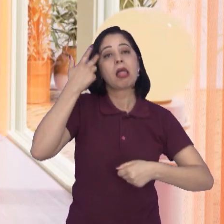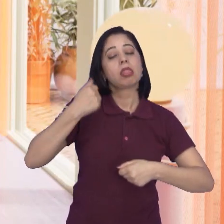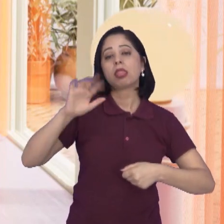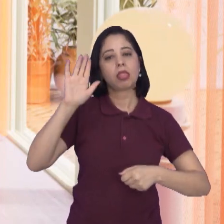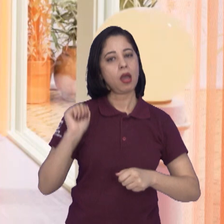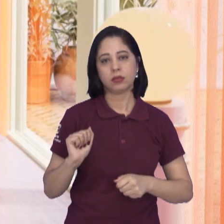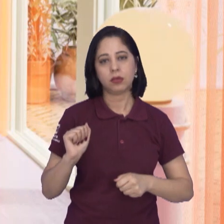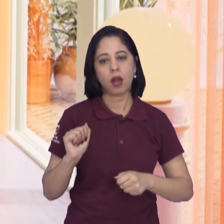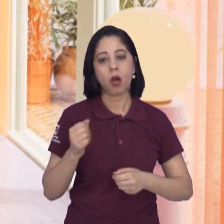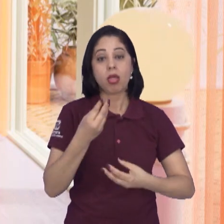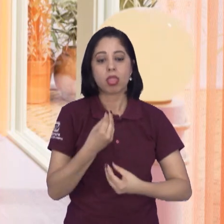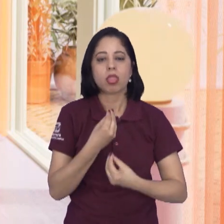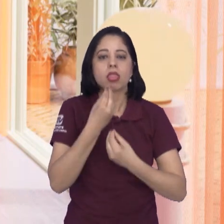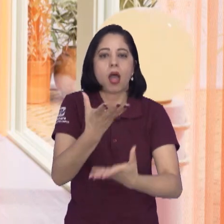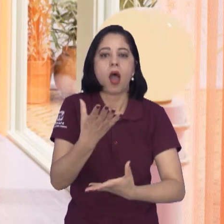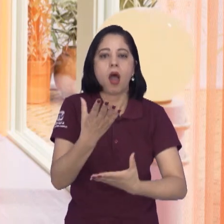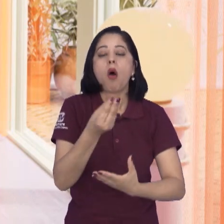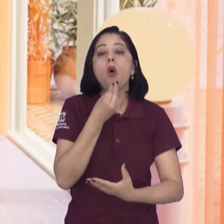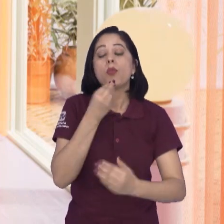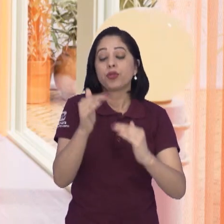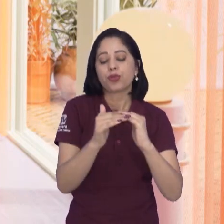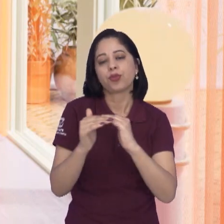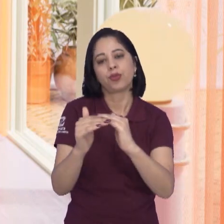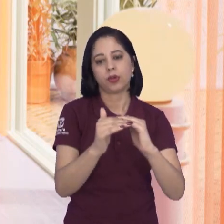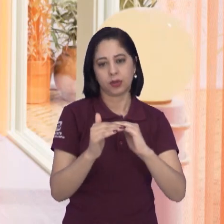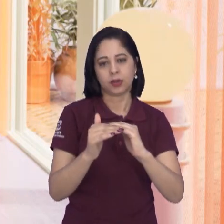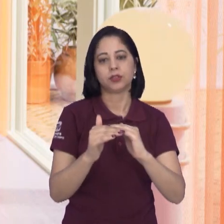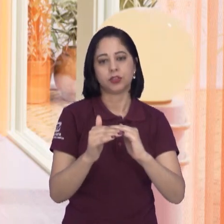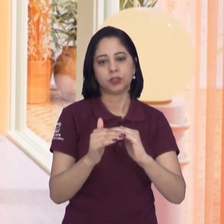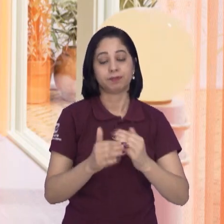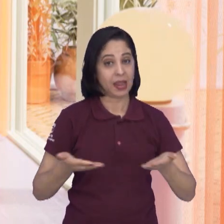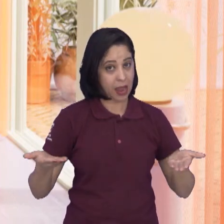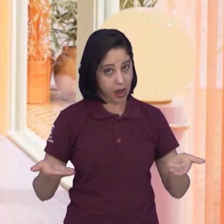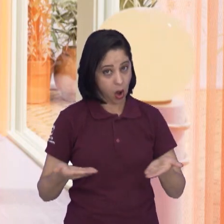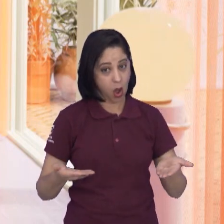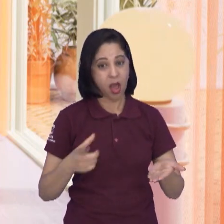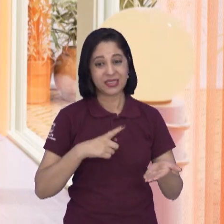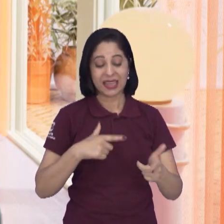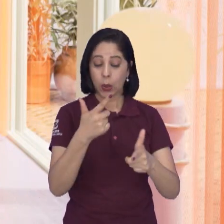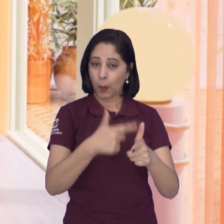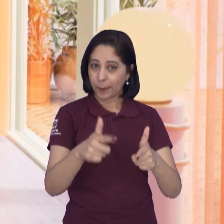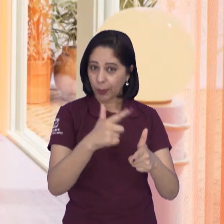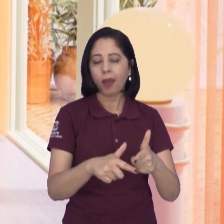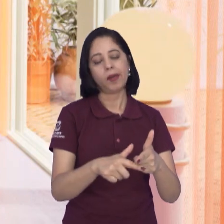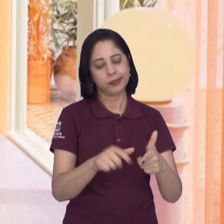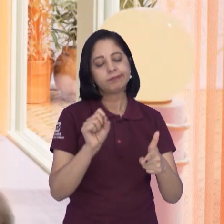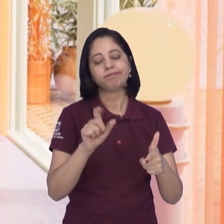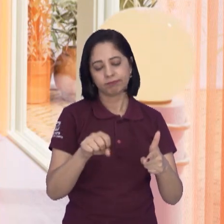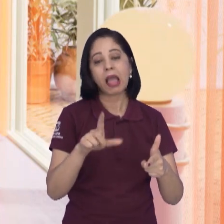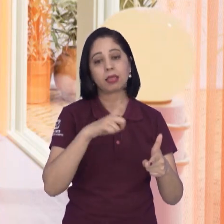estar de acordo com essa equidade. Bom, assim, né? Hoje a gente sabe que tem um problema aí, então a gente precisa,